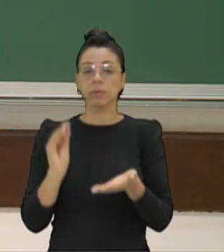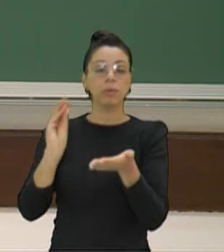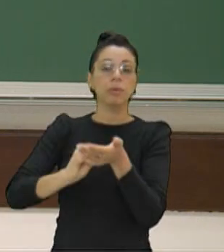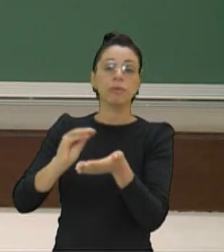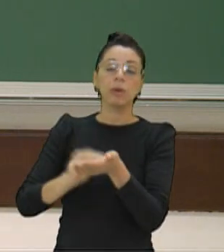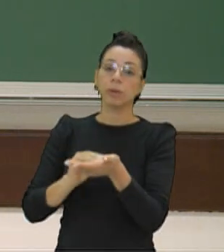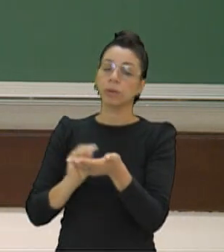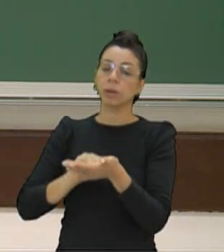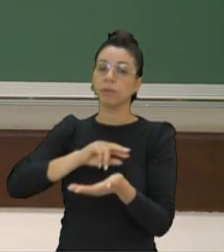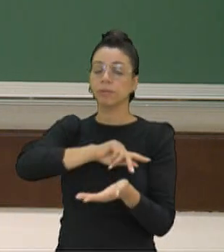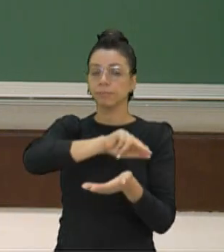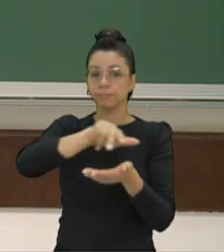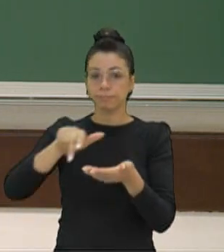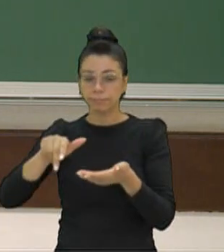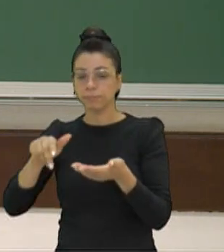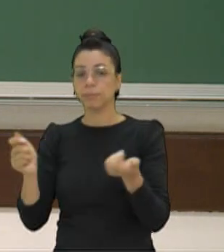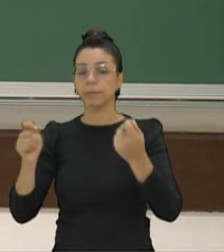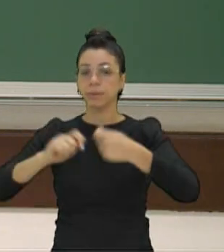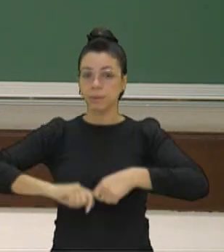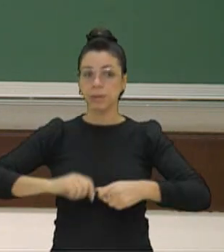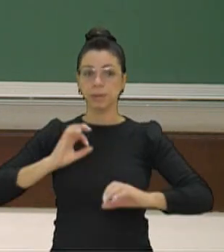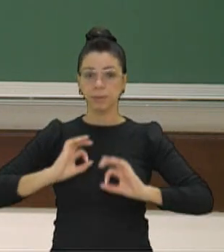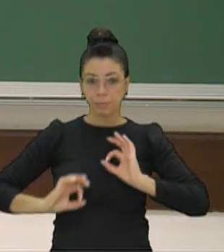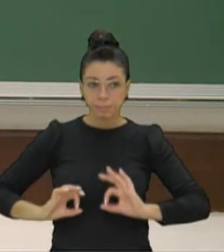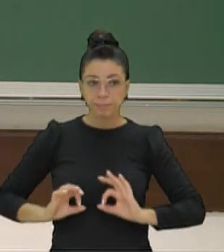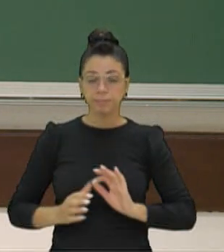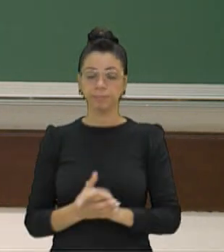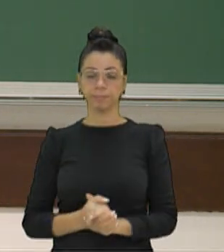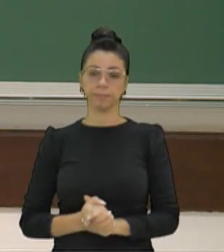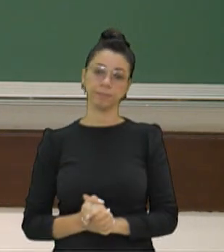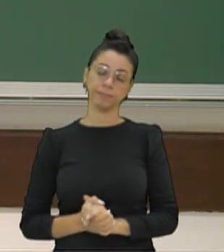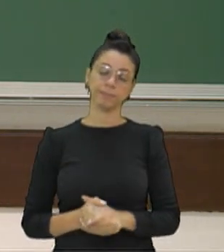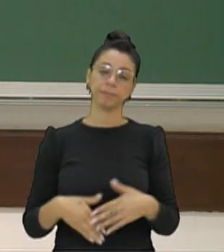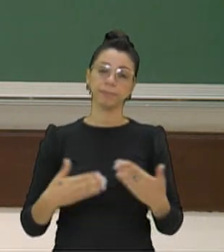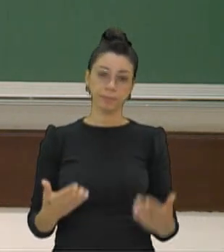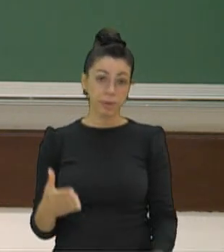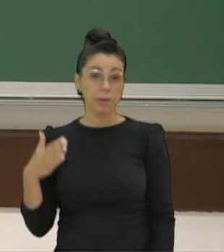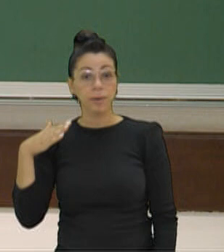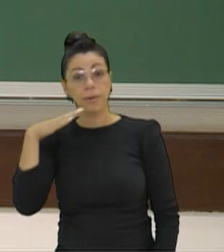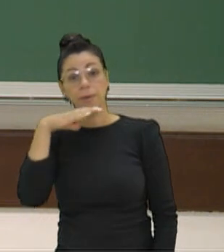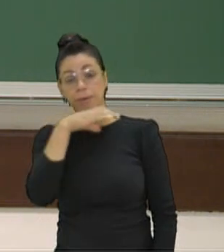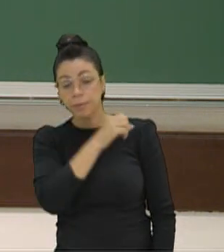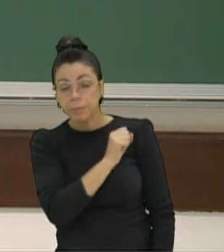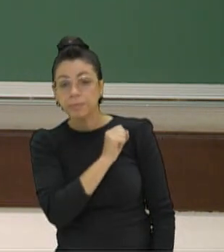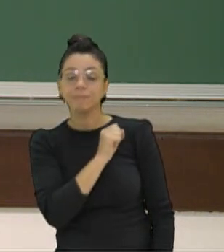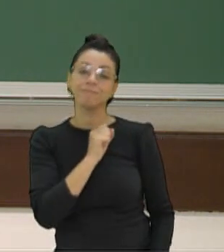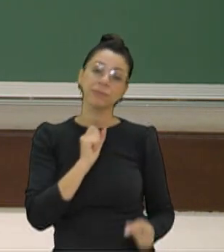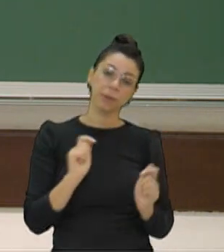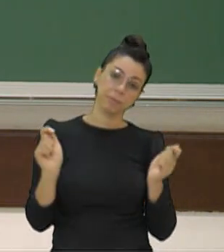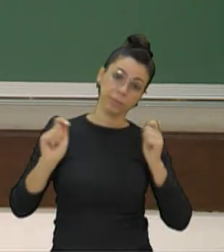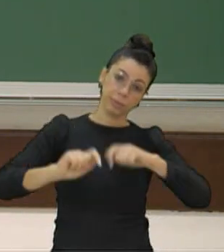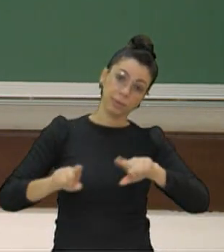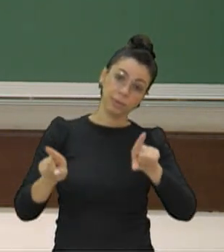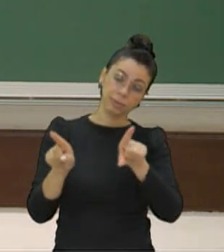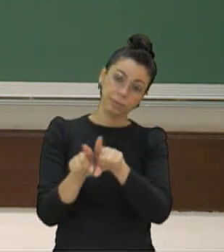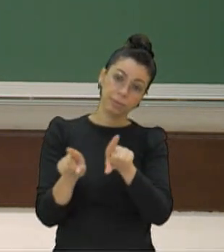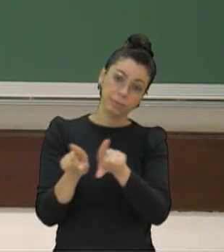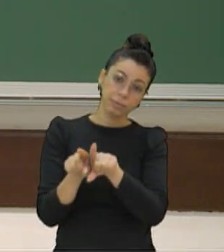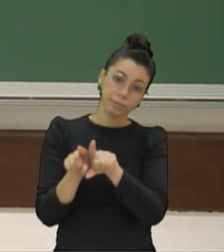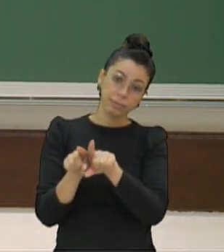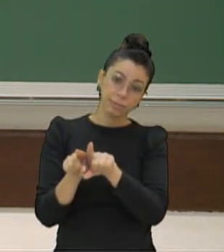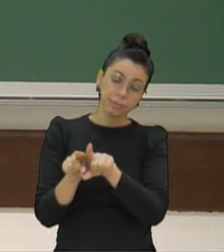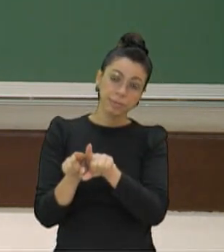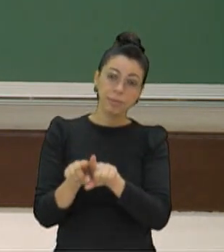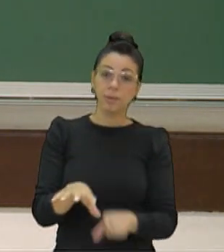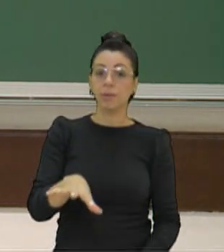os nutrientes necessários aí para o nosso organismo. E claro, a gente precisa também pensar na questão do